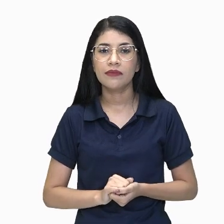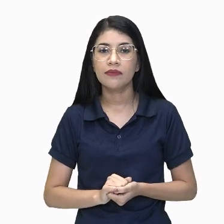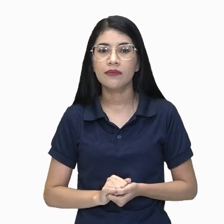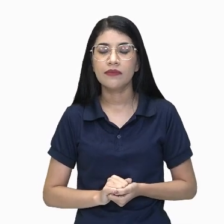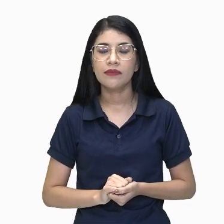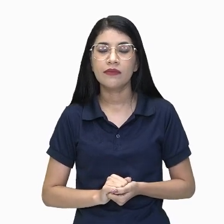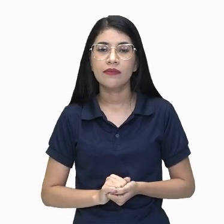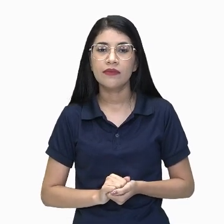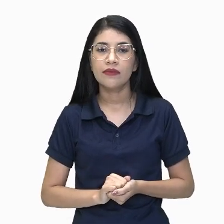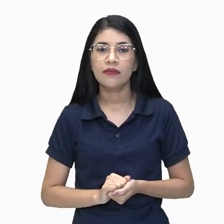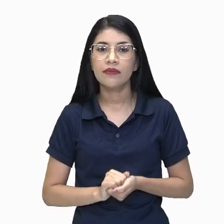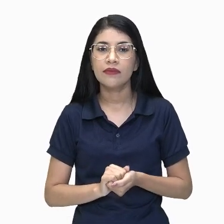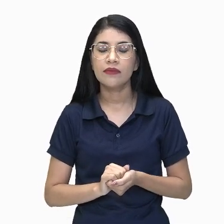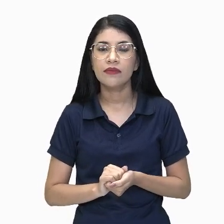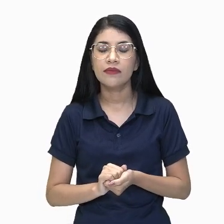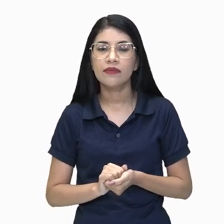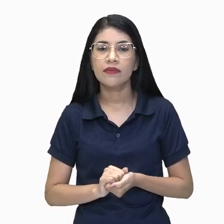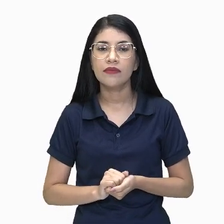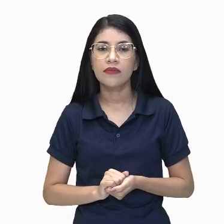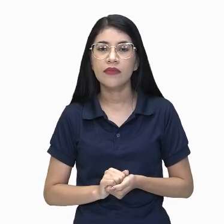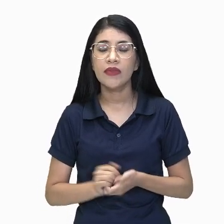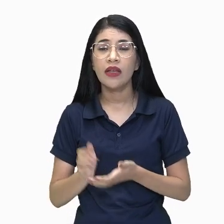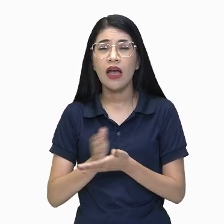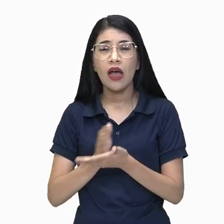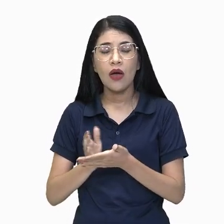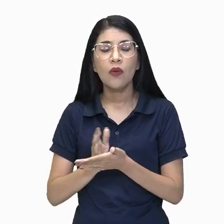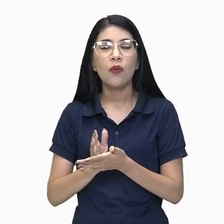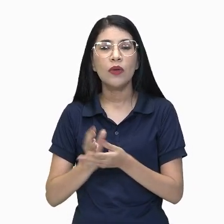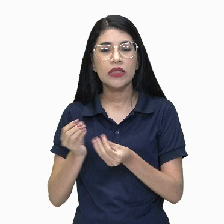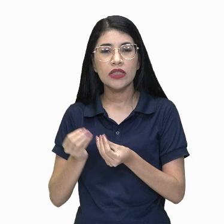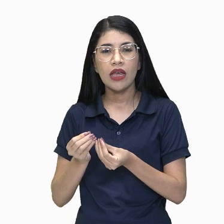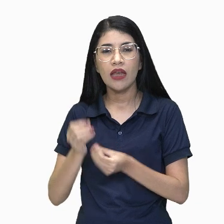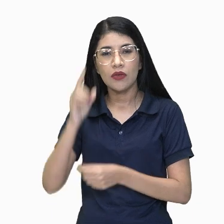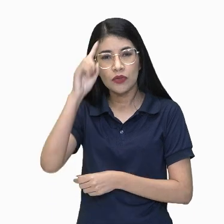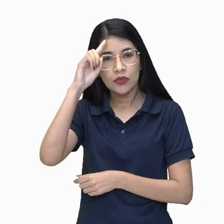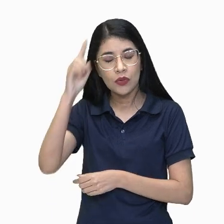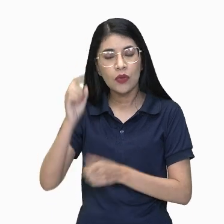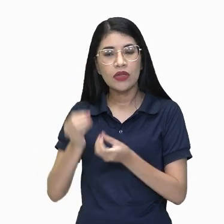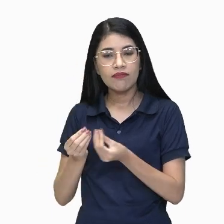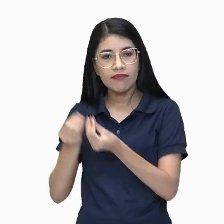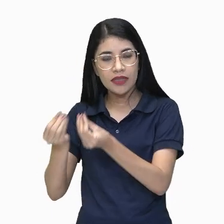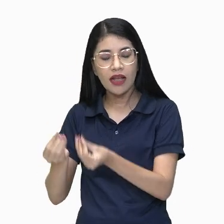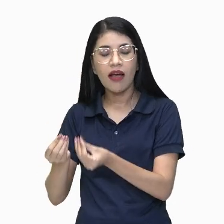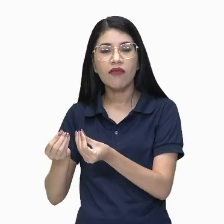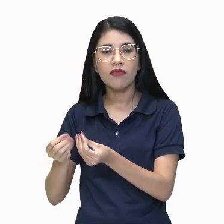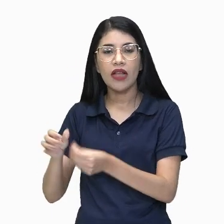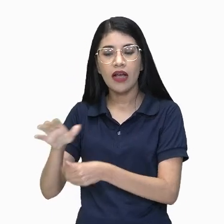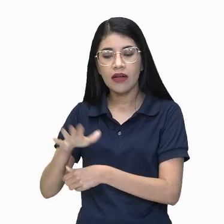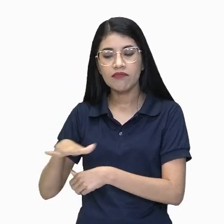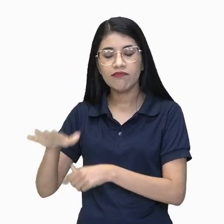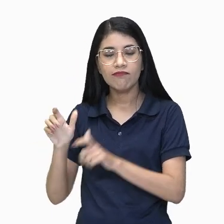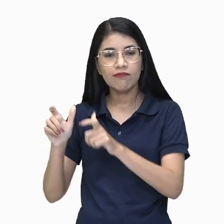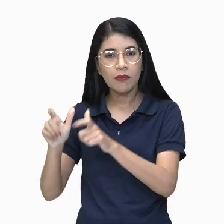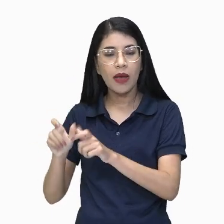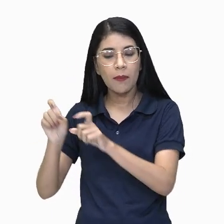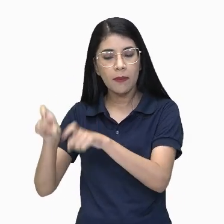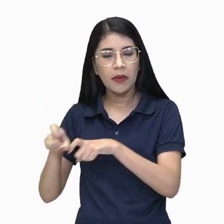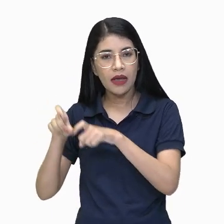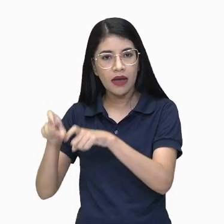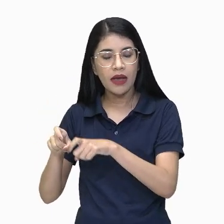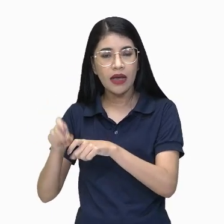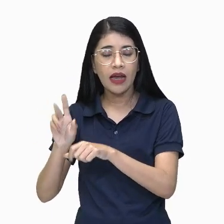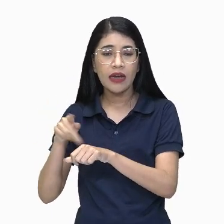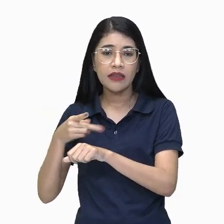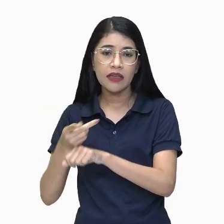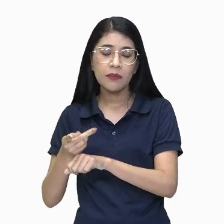Muitos dos seus senhores vão dar um pouco de terra para eles ali trabalhar, né, que nós vamos ver mais na frente como é que